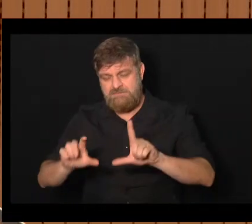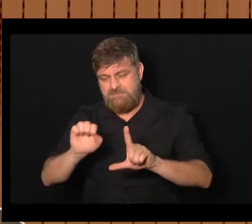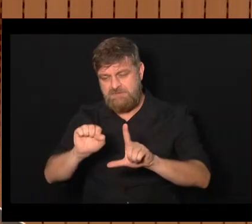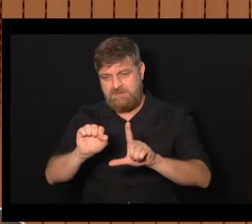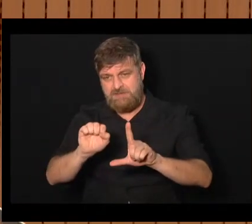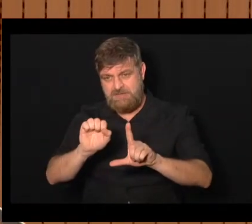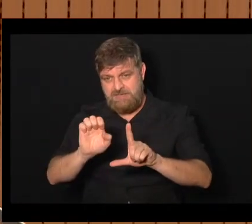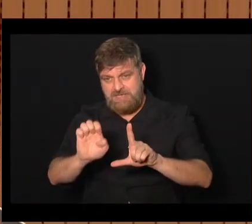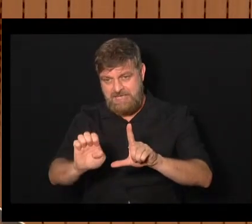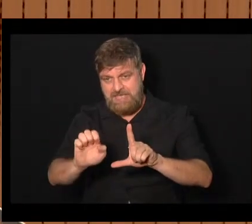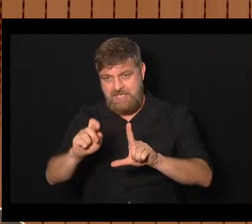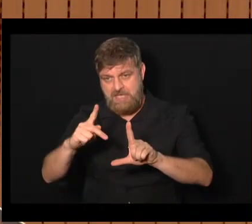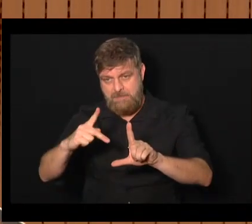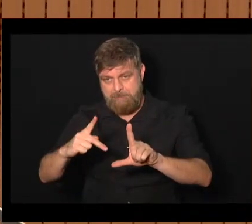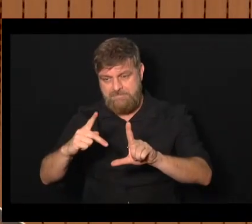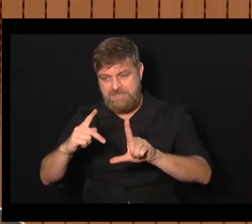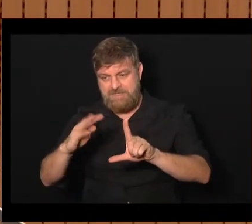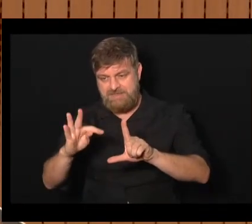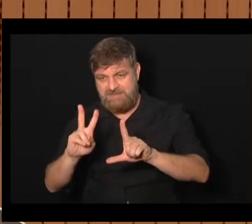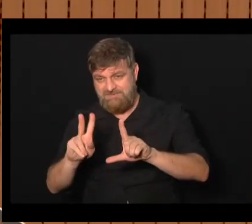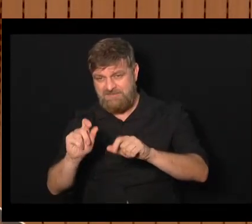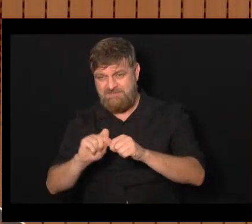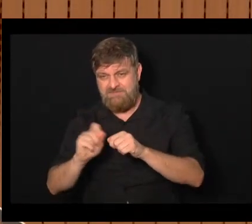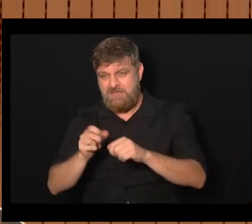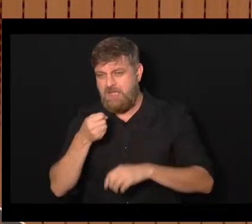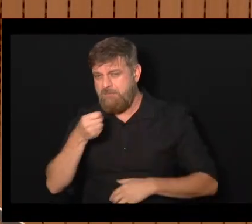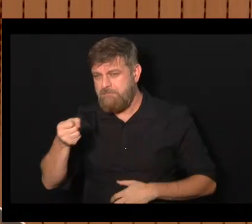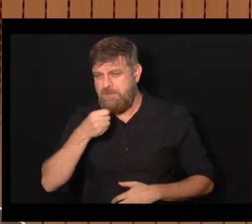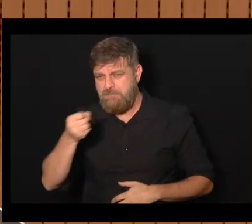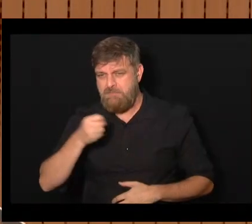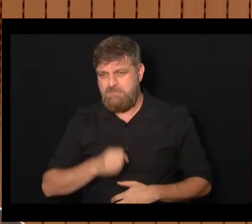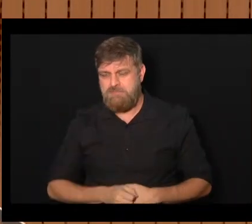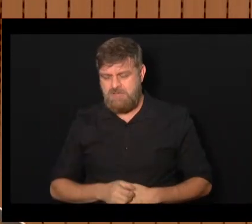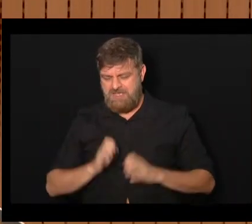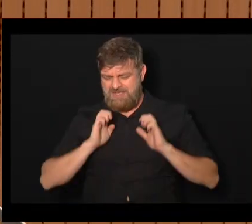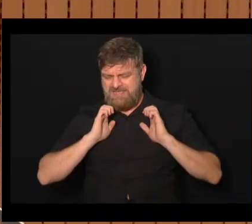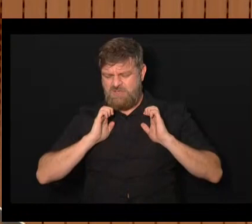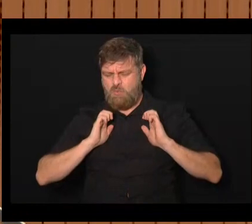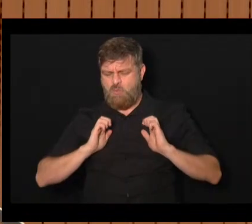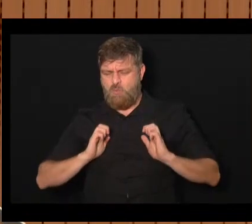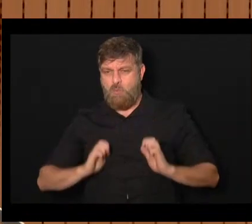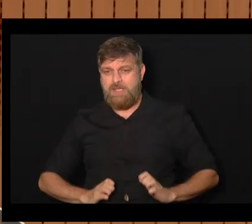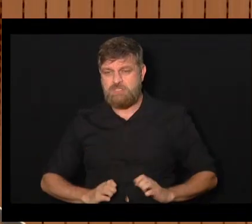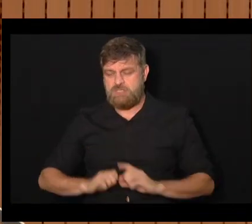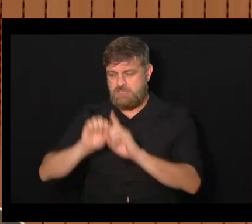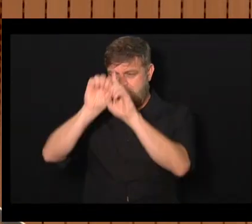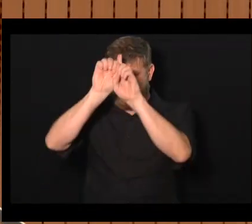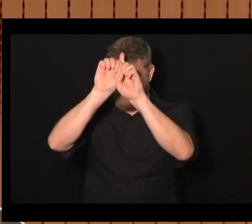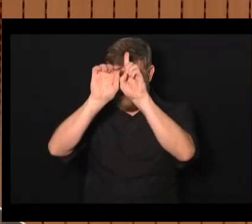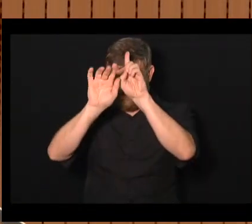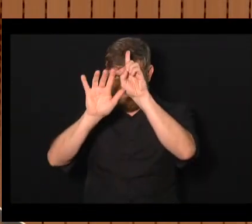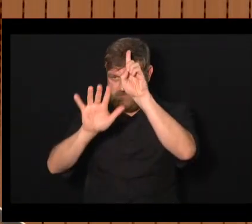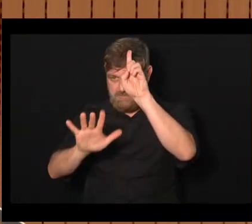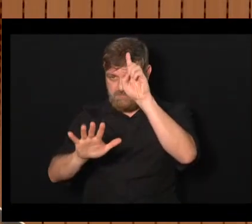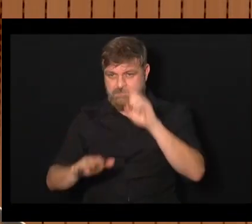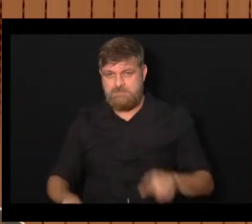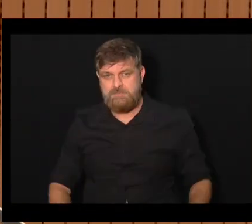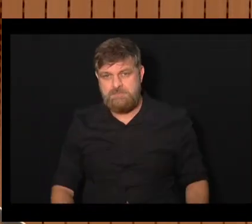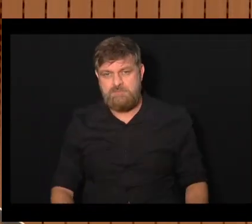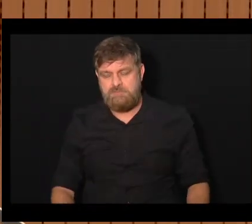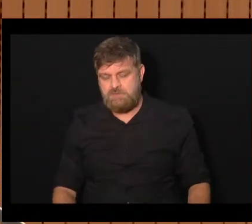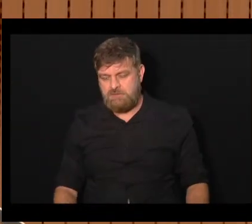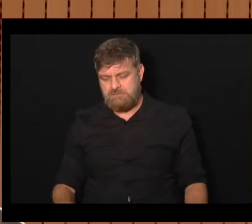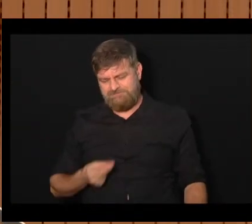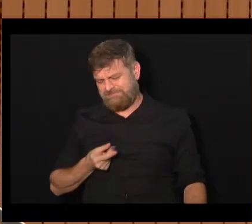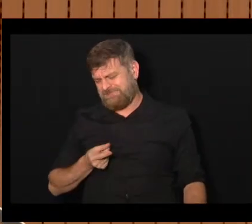realiza os seus telejornais completamente isentos. Parabéns, que Deus abençoe a todos. Valeu, vida